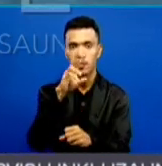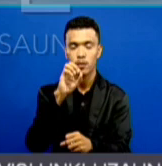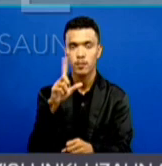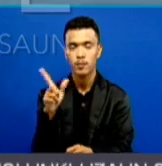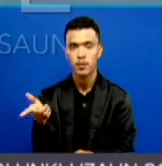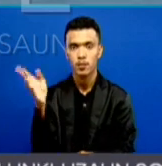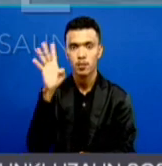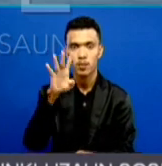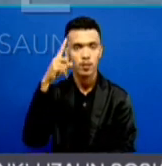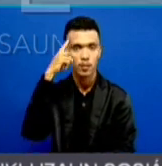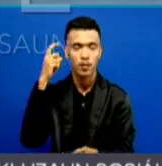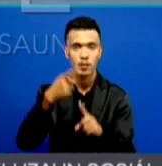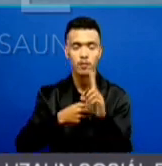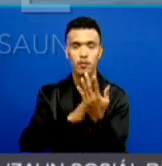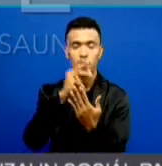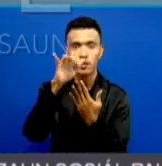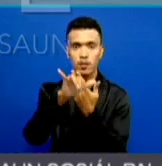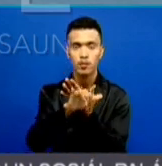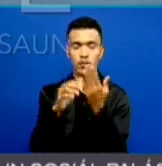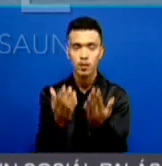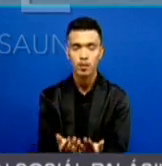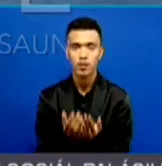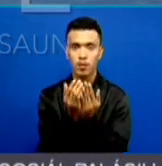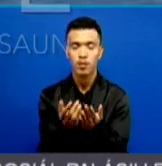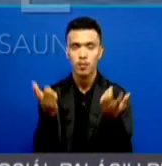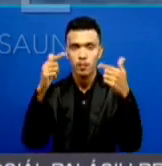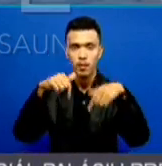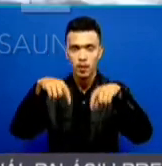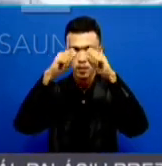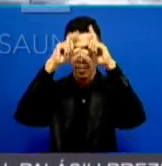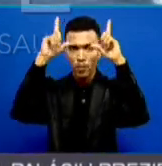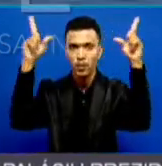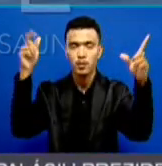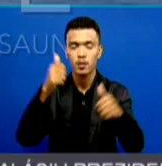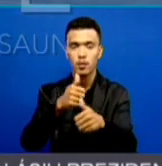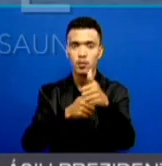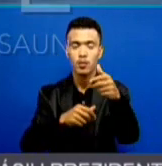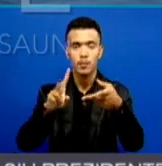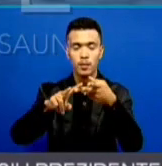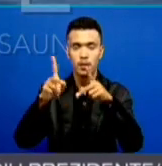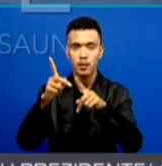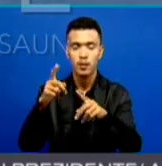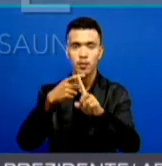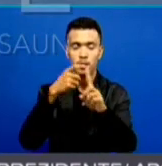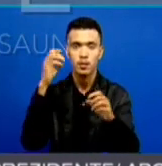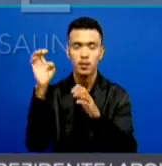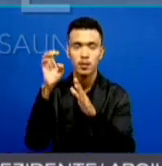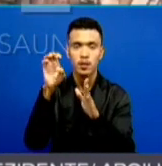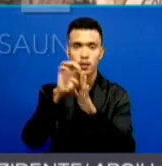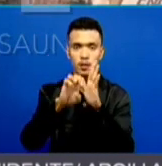hat. Tamba de fulan julio o rodo ação de seito o Timor Leste, baseio ba cooperação entre Estado Rusi na São